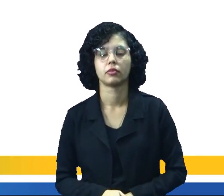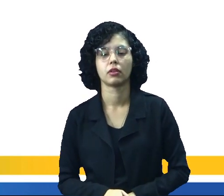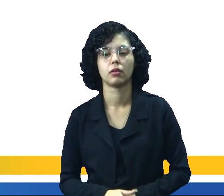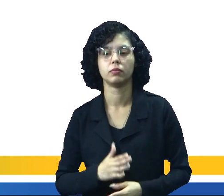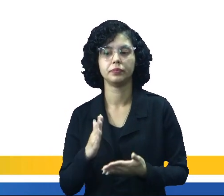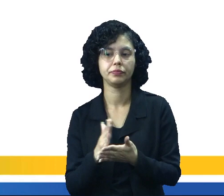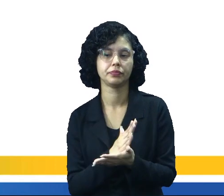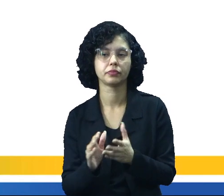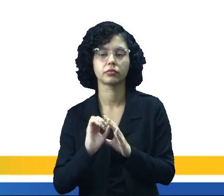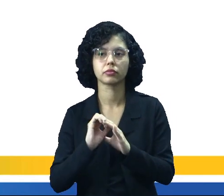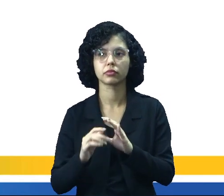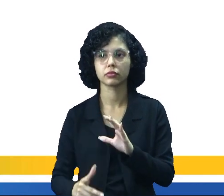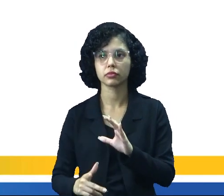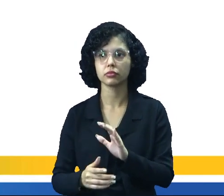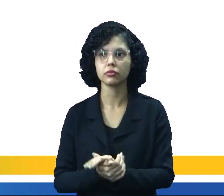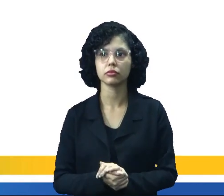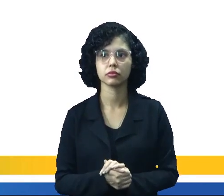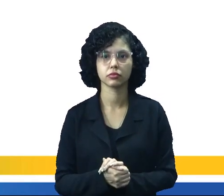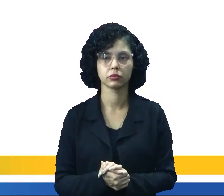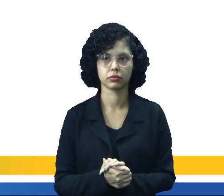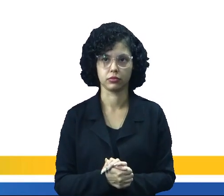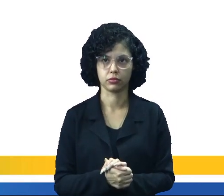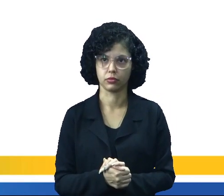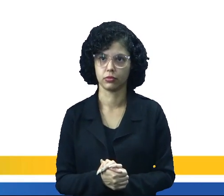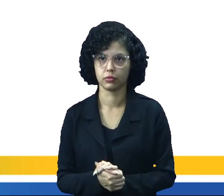algumas características, né, do estilo.